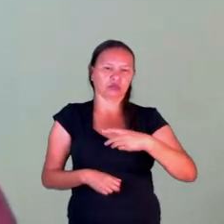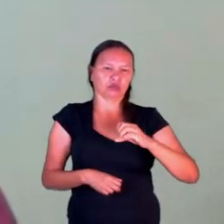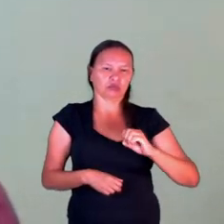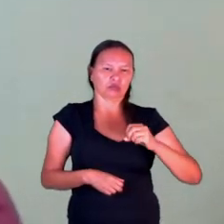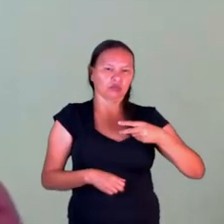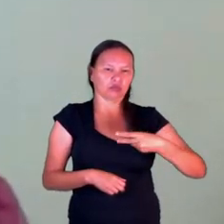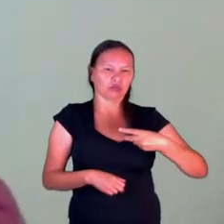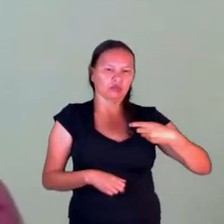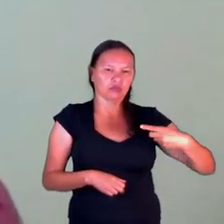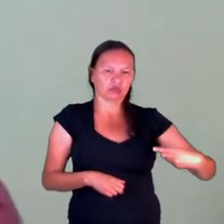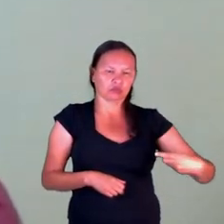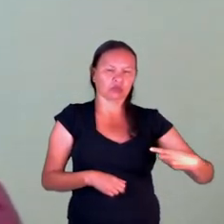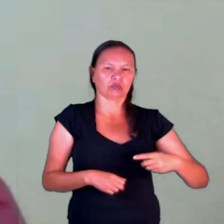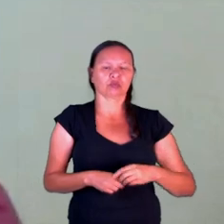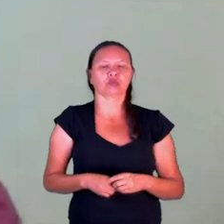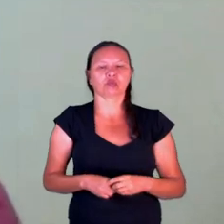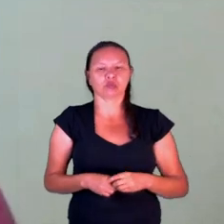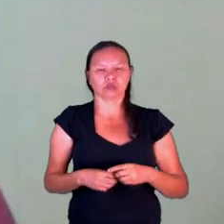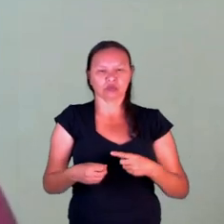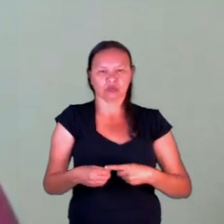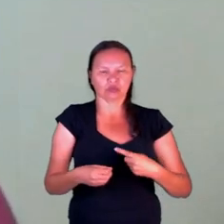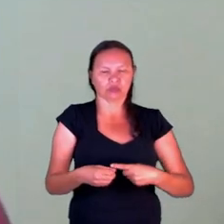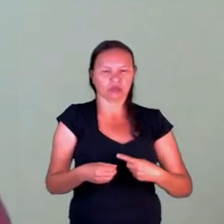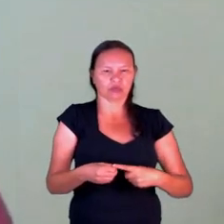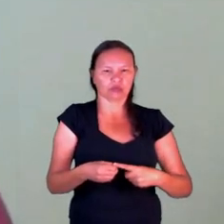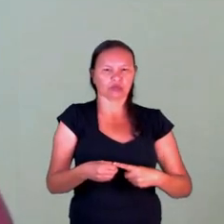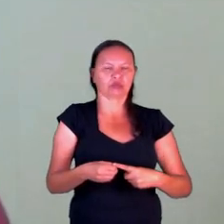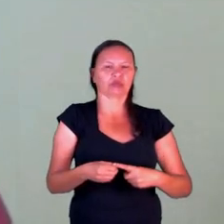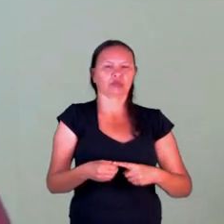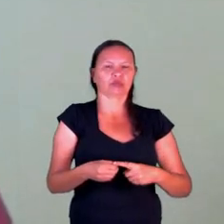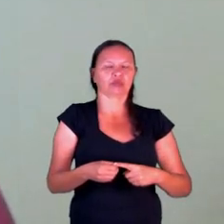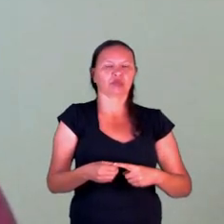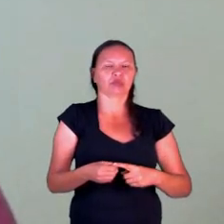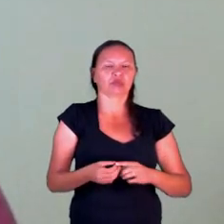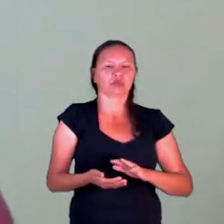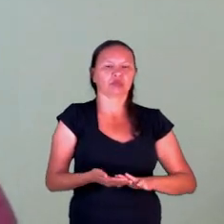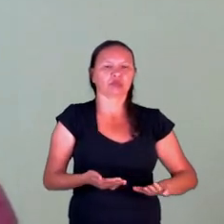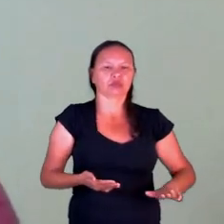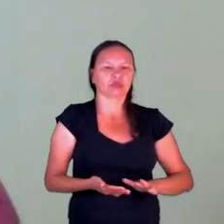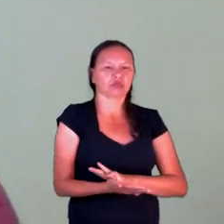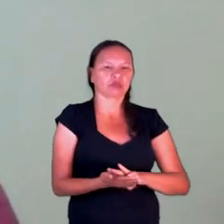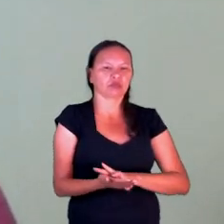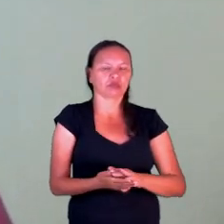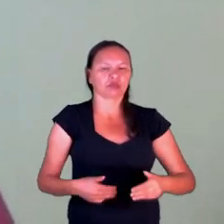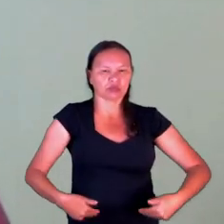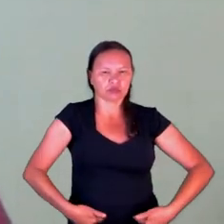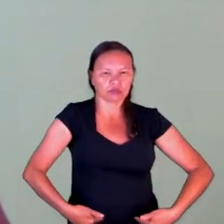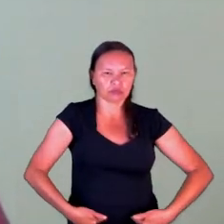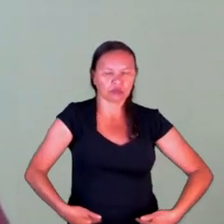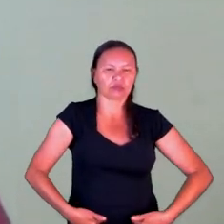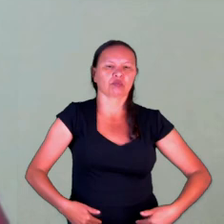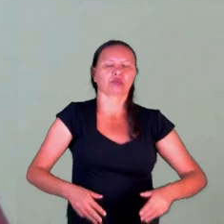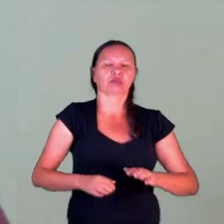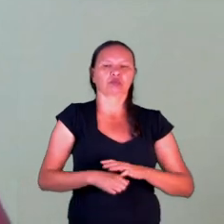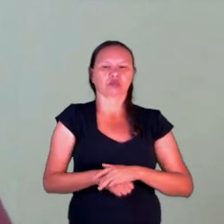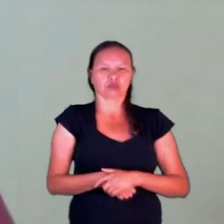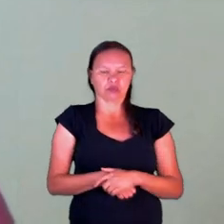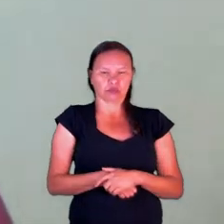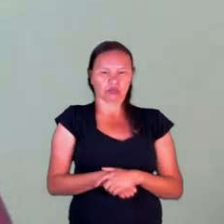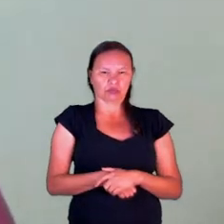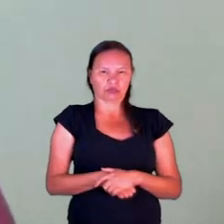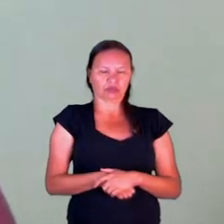gente ousou chamar de cidade sem fome né Eu achei meio pretensioso mas enquanto a minha pretensão for bem